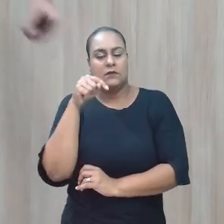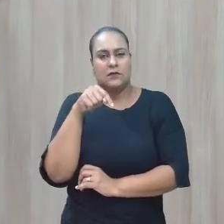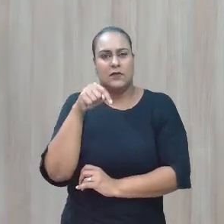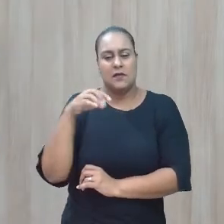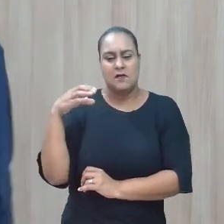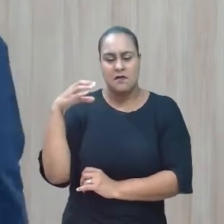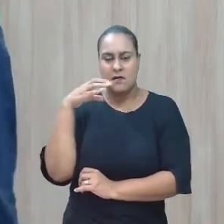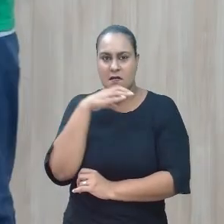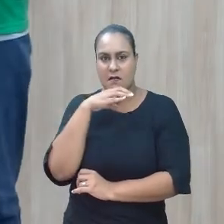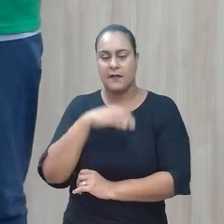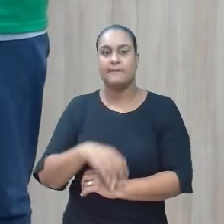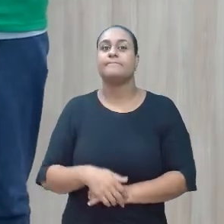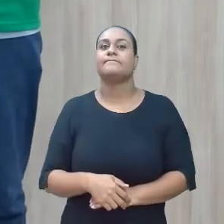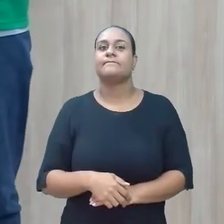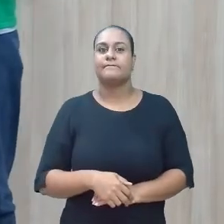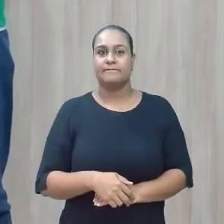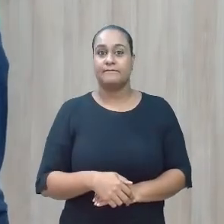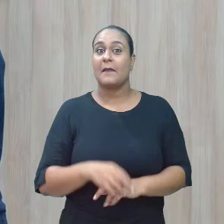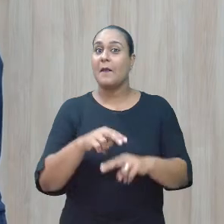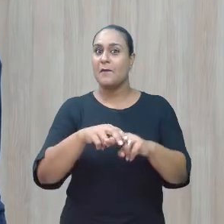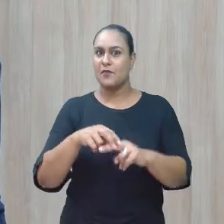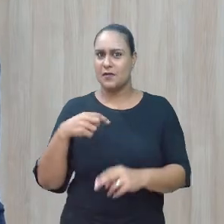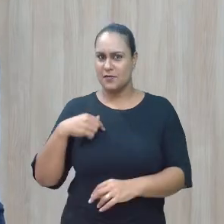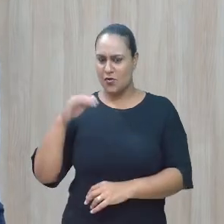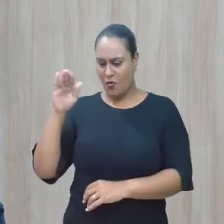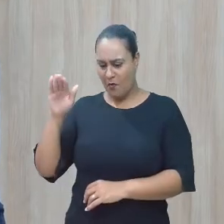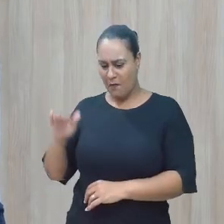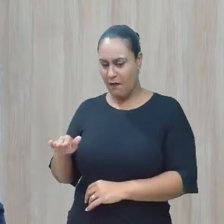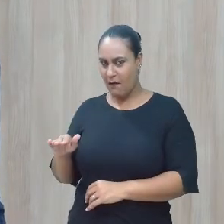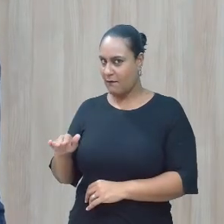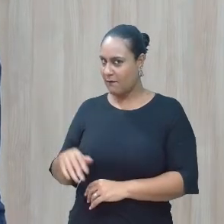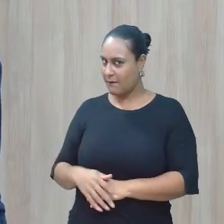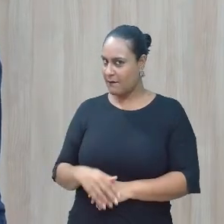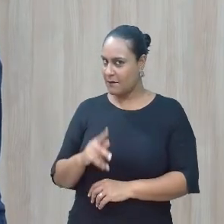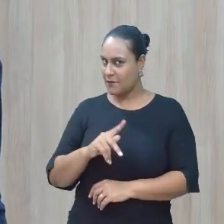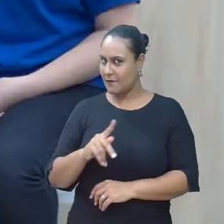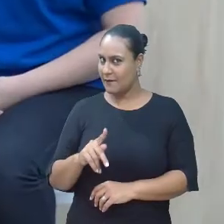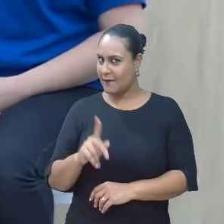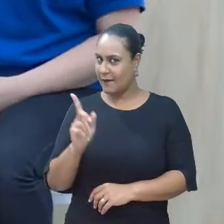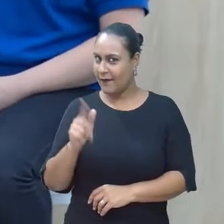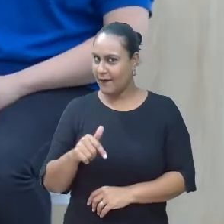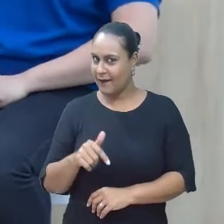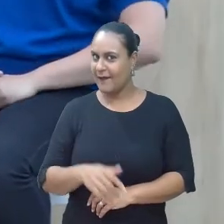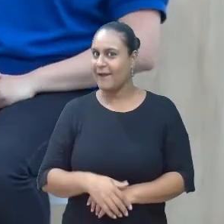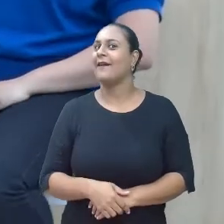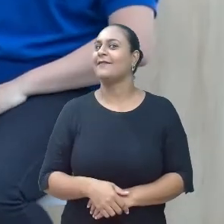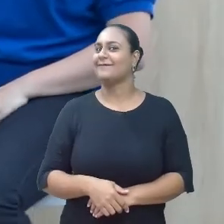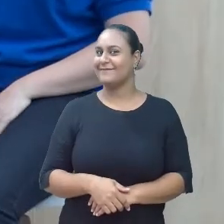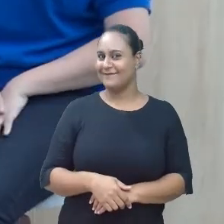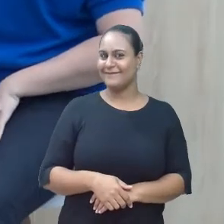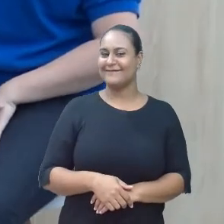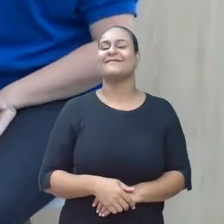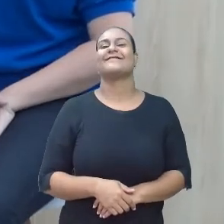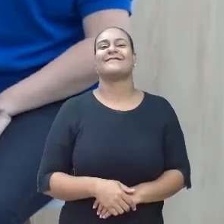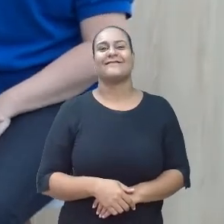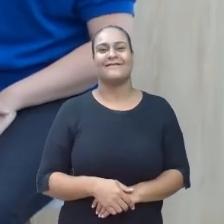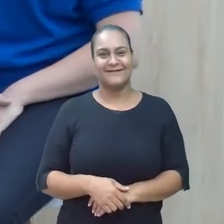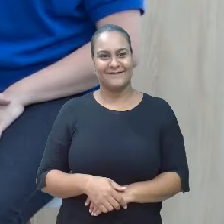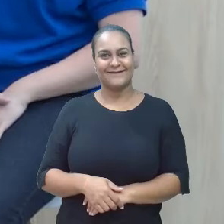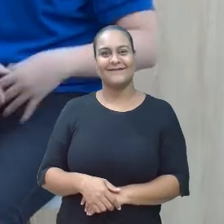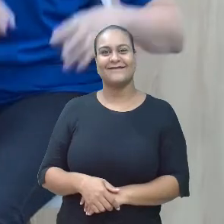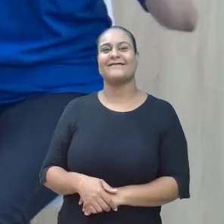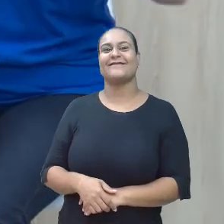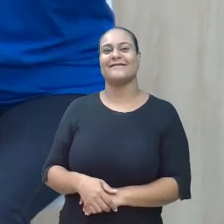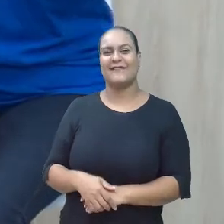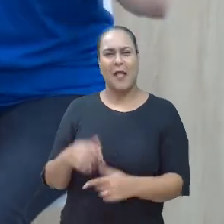Beleza? Tranquilidade. Nós temos... isso que eu sou baixinha, professor. Tá vendo só? É mesmo? Tranquilidade. Os problemas aqui